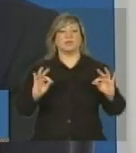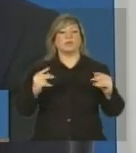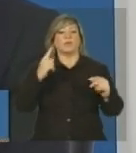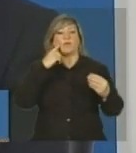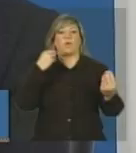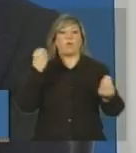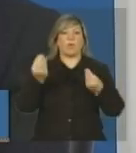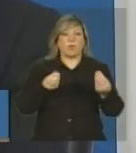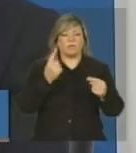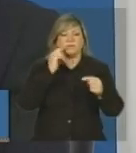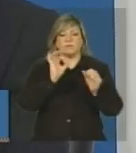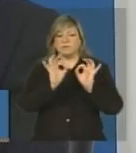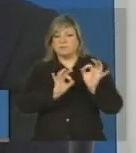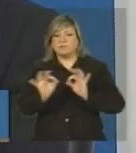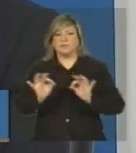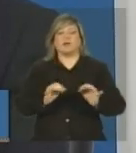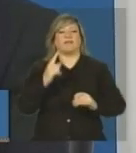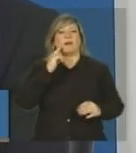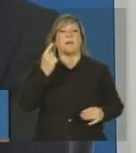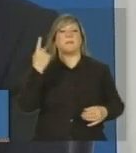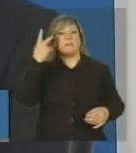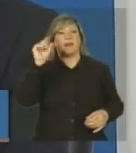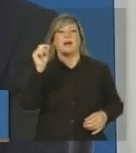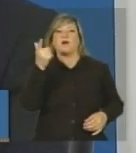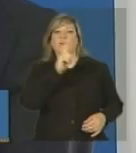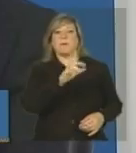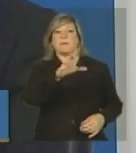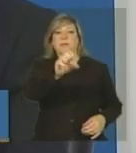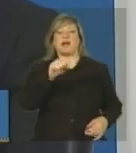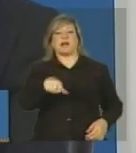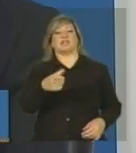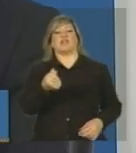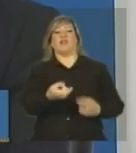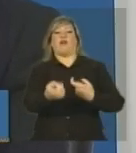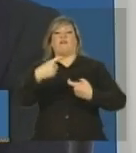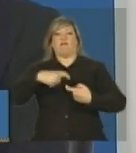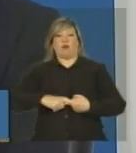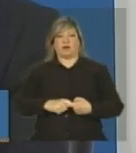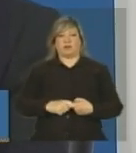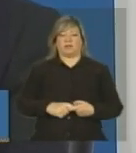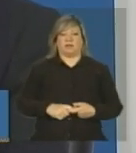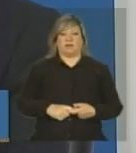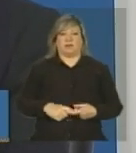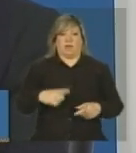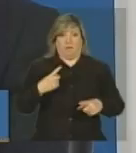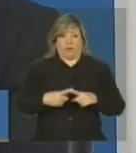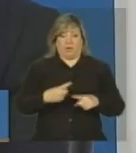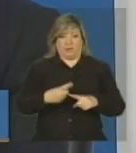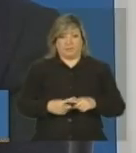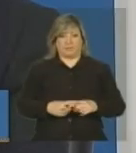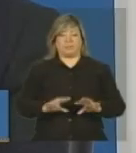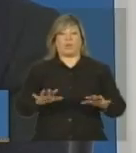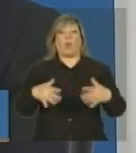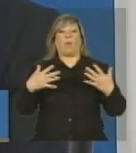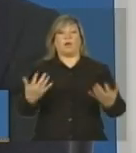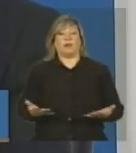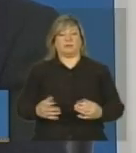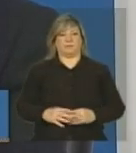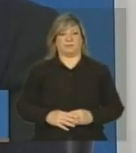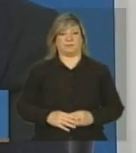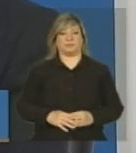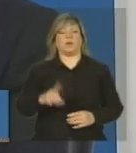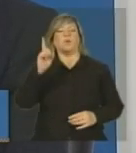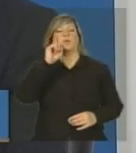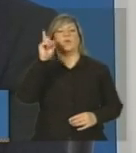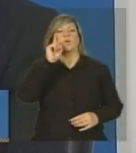receber esse recurso de volta desse benefício recebido indevidamente. Então, quando ele, no seu